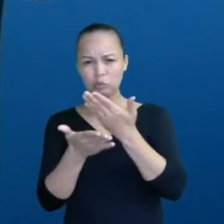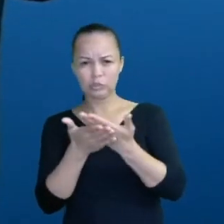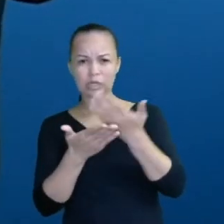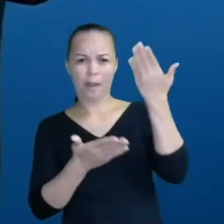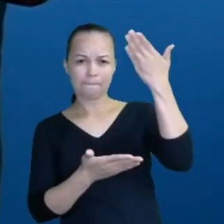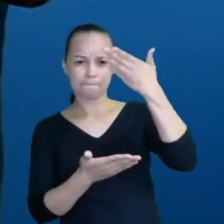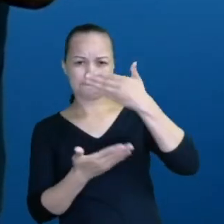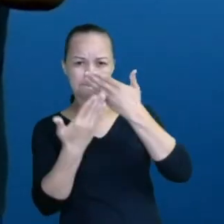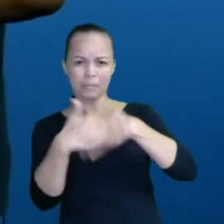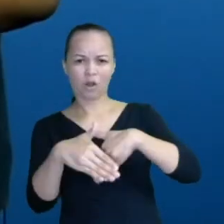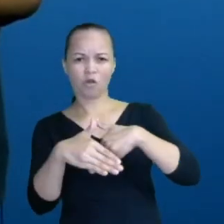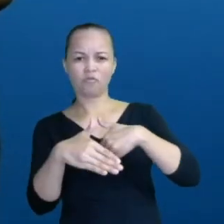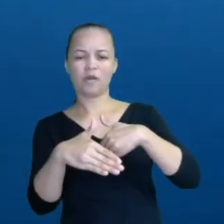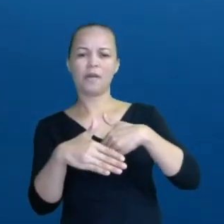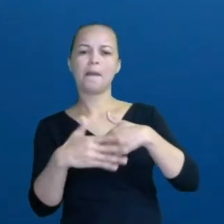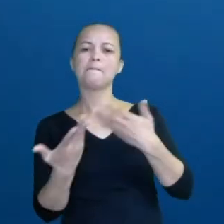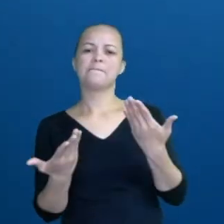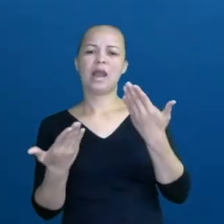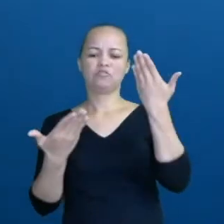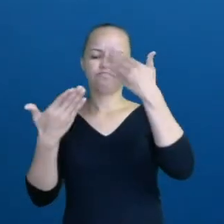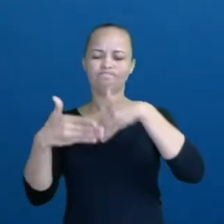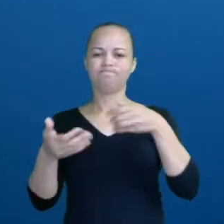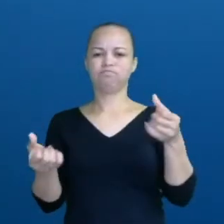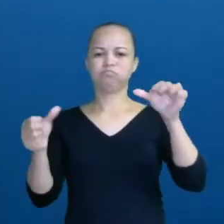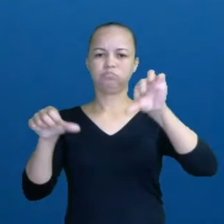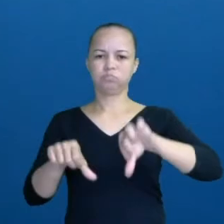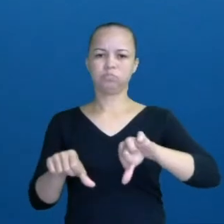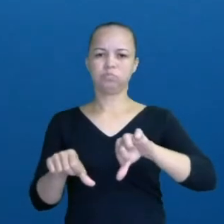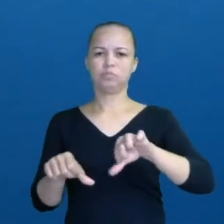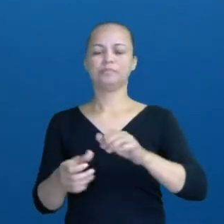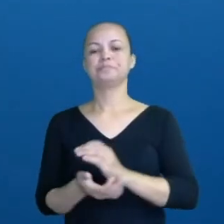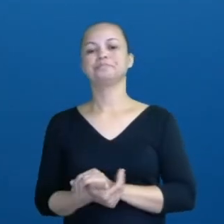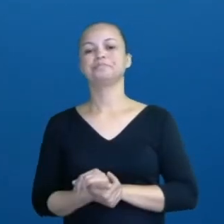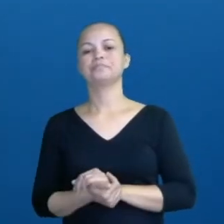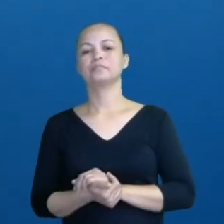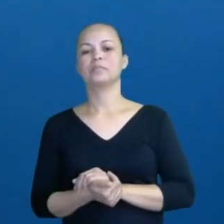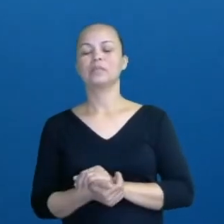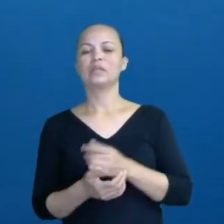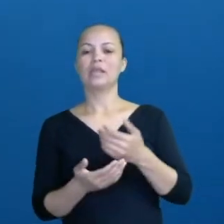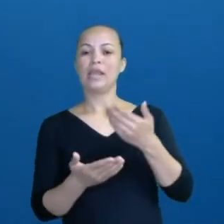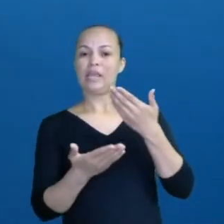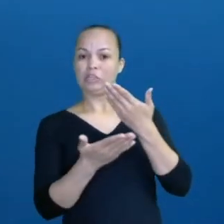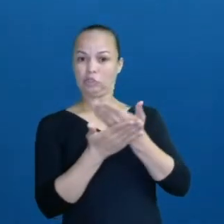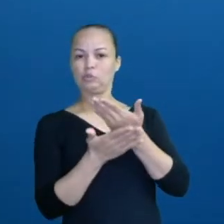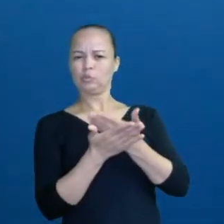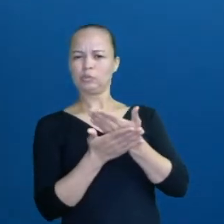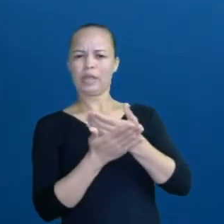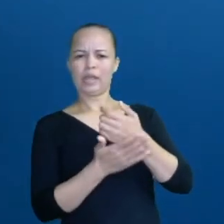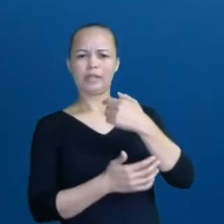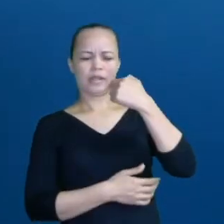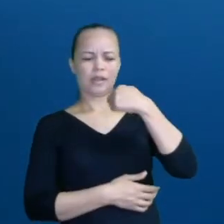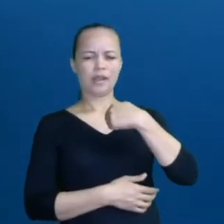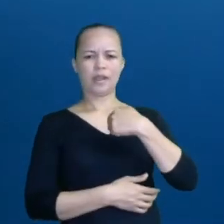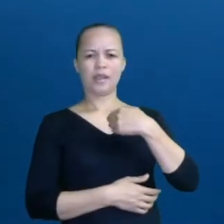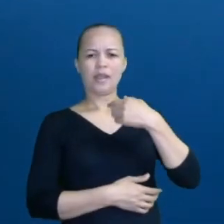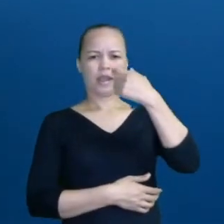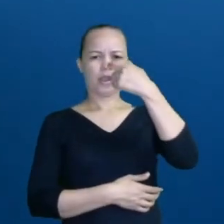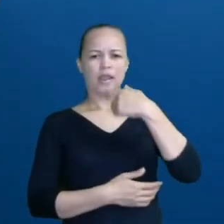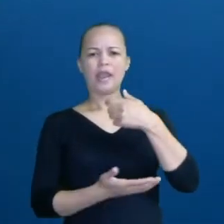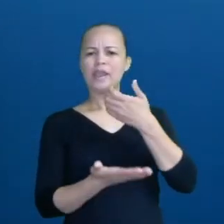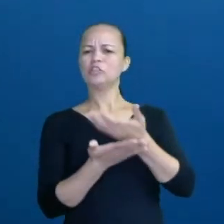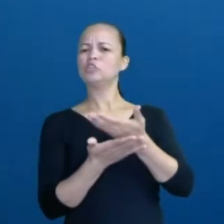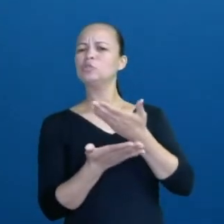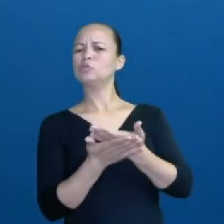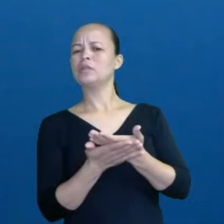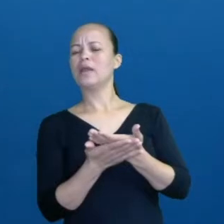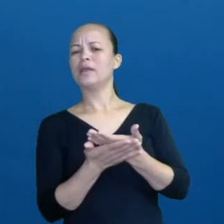mas fui reprovado. Olhem para a terminação do verbo. Estudei. Se vocês fossem encaixar um